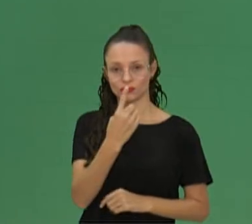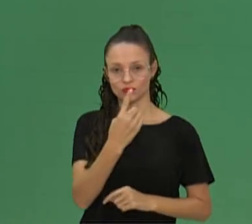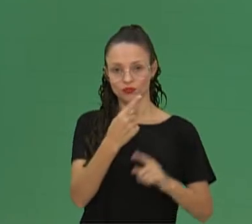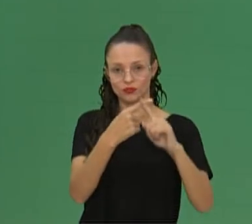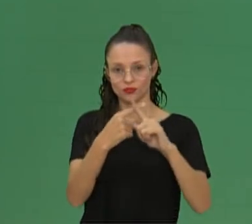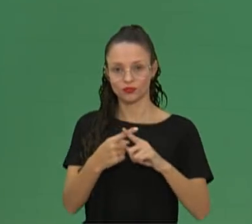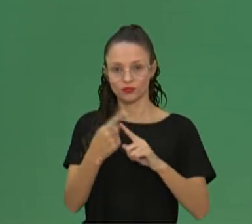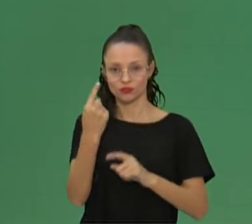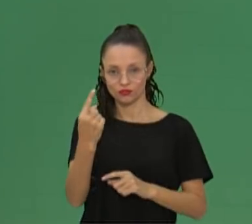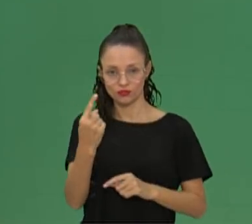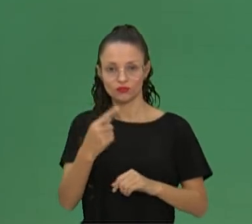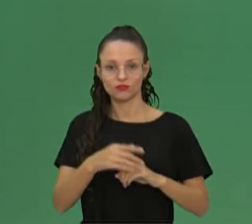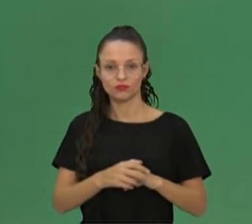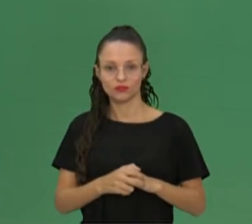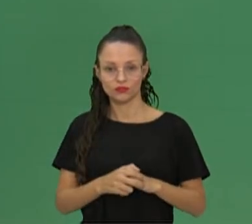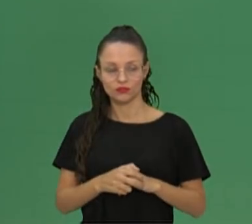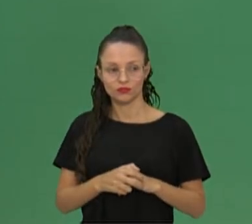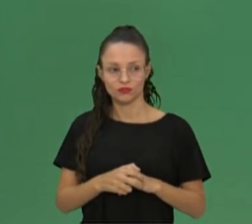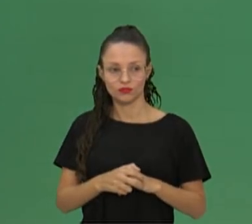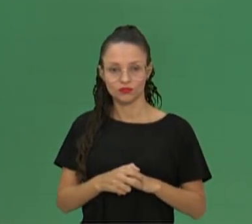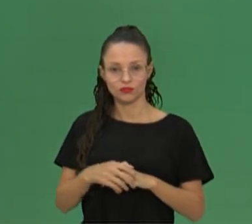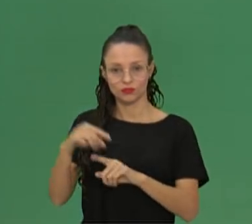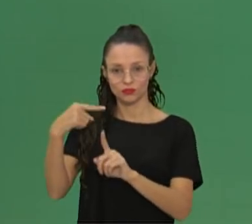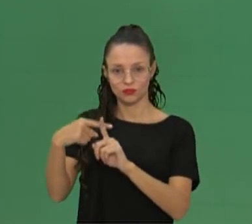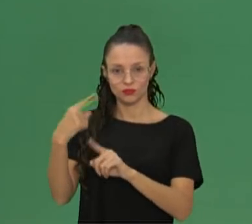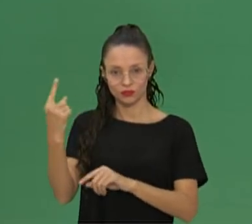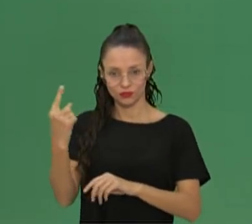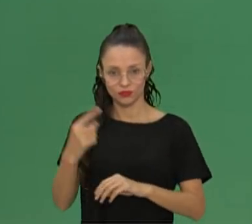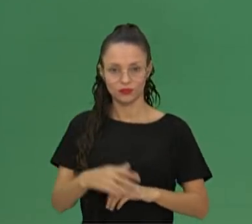1 dá mais 1.